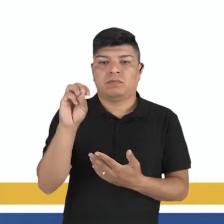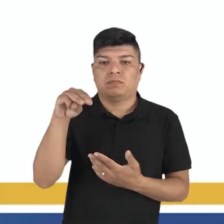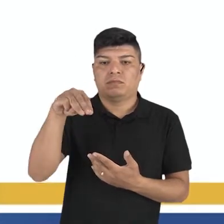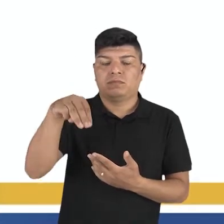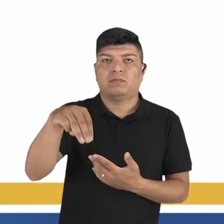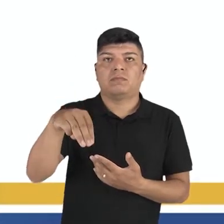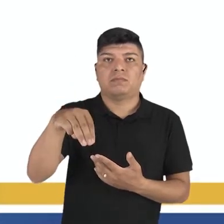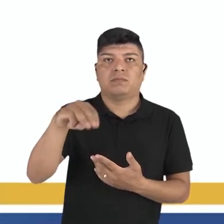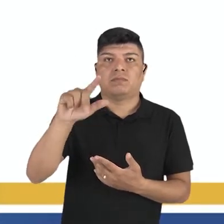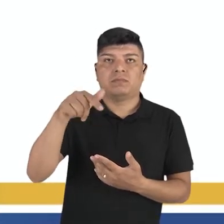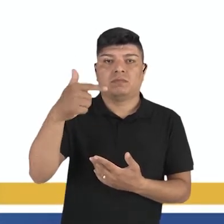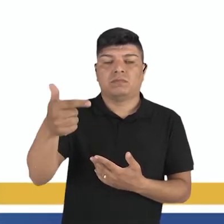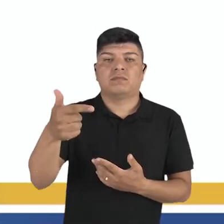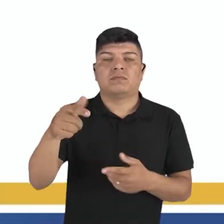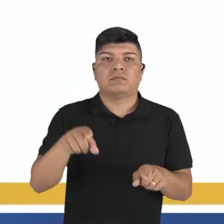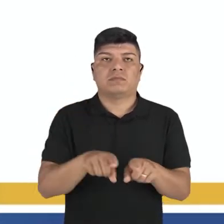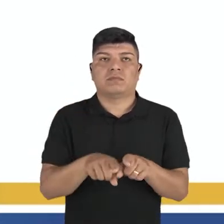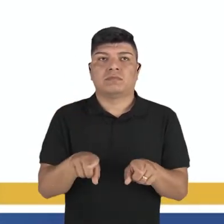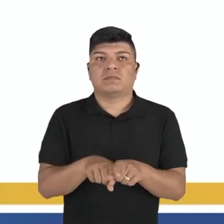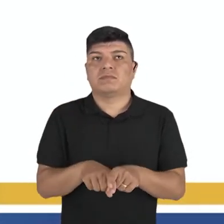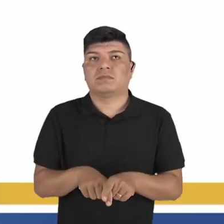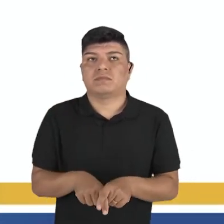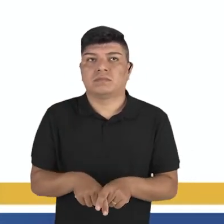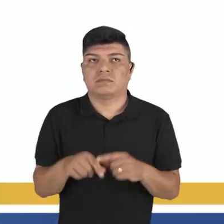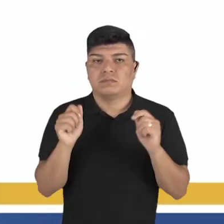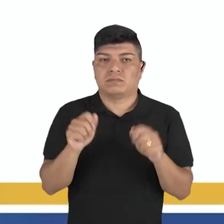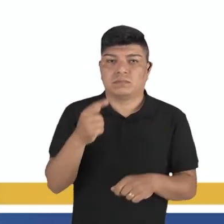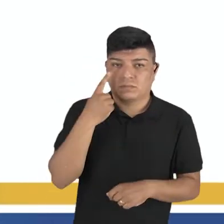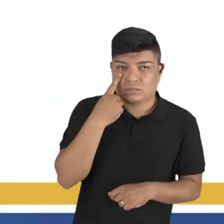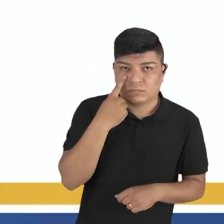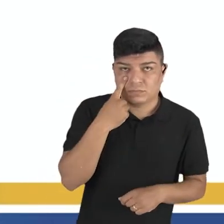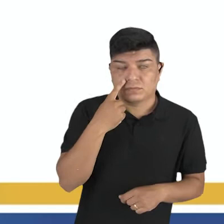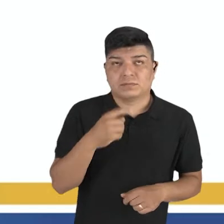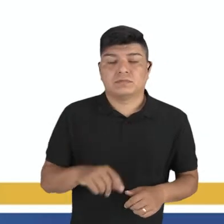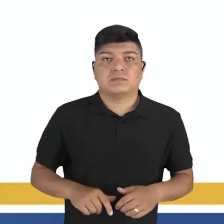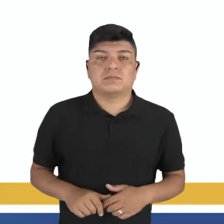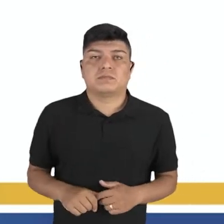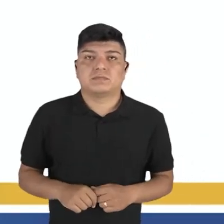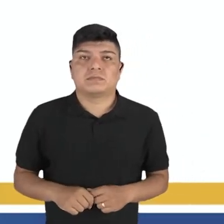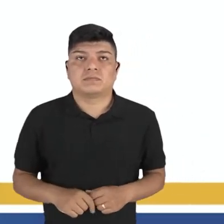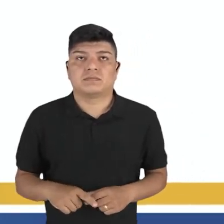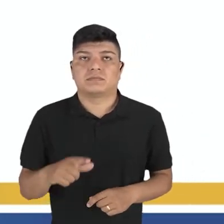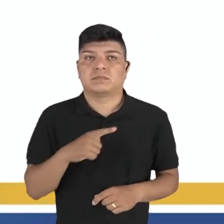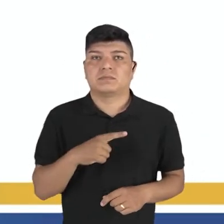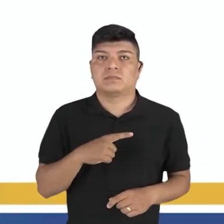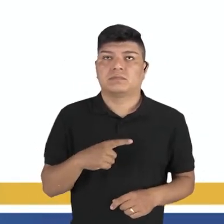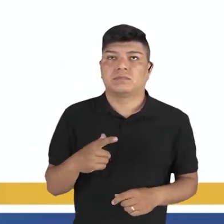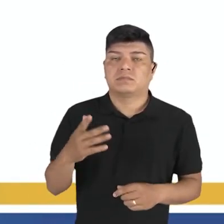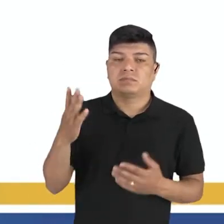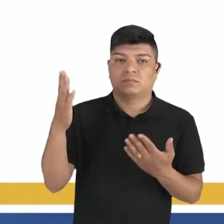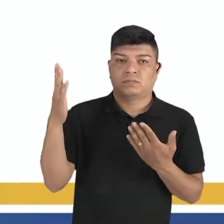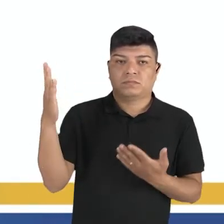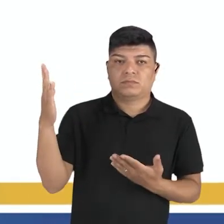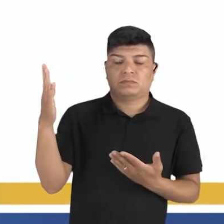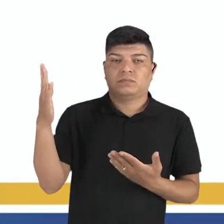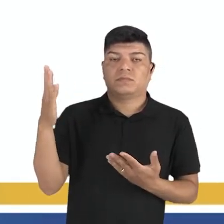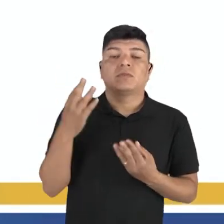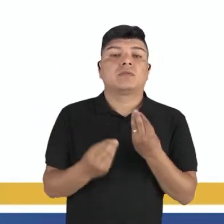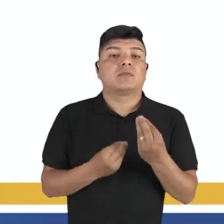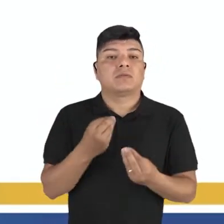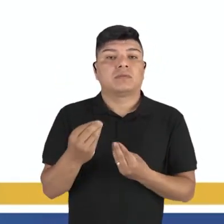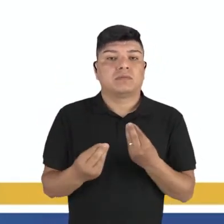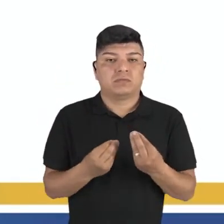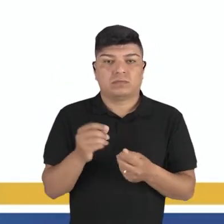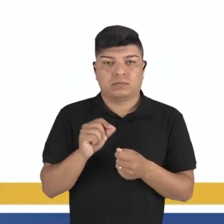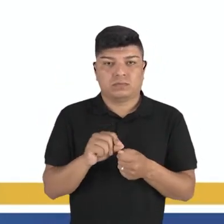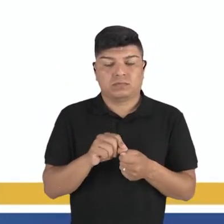OM o outro lado, né? Então, o que nós podemos observar aí? Eu tenho os lados do meu ângulo e como que eu vou